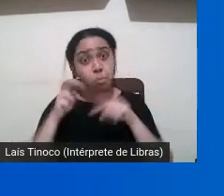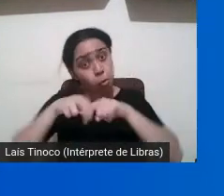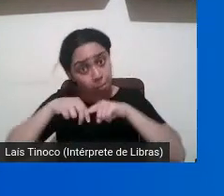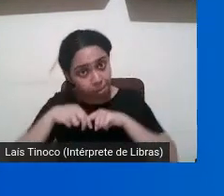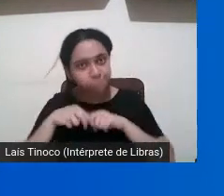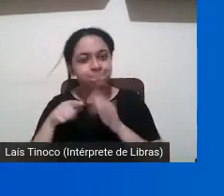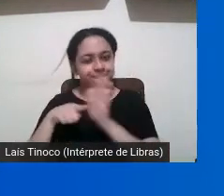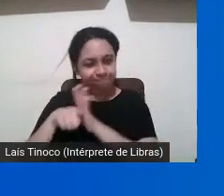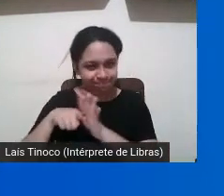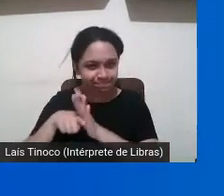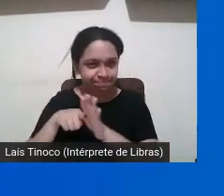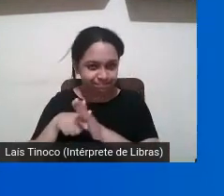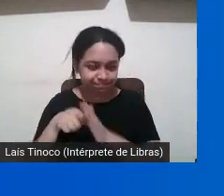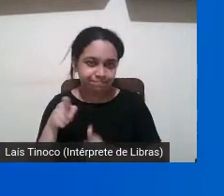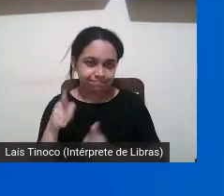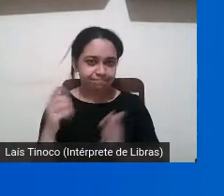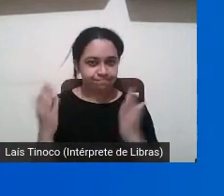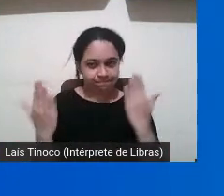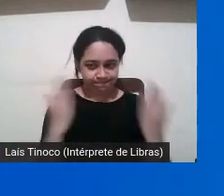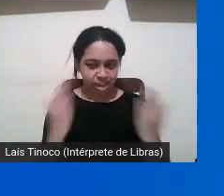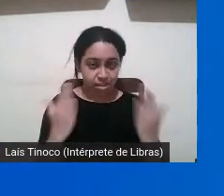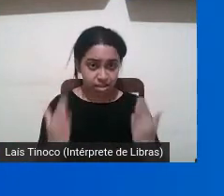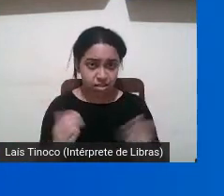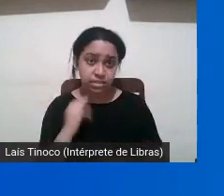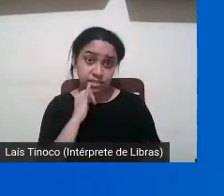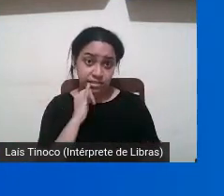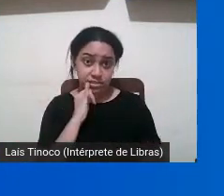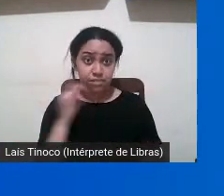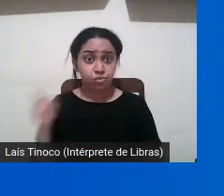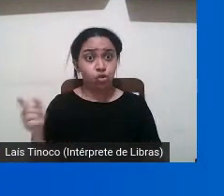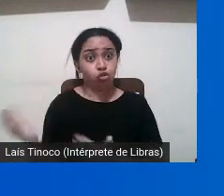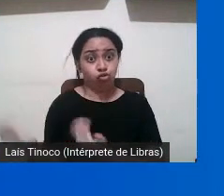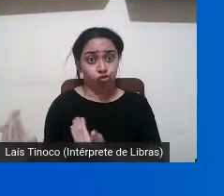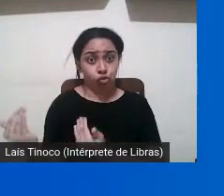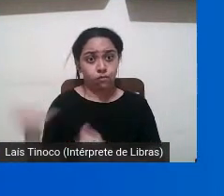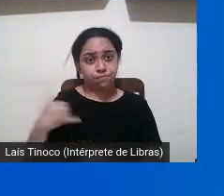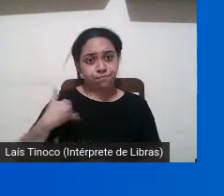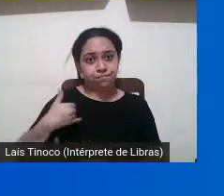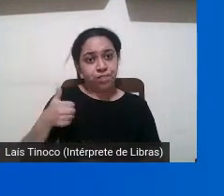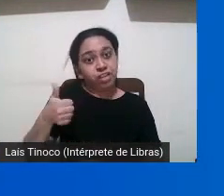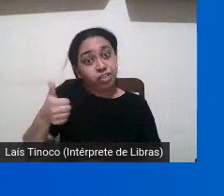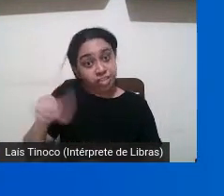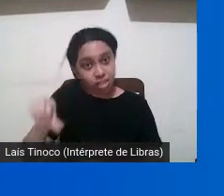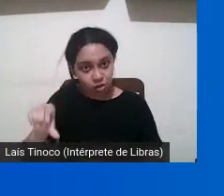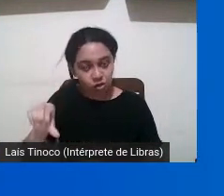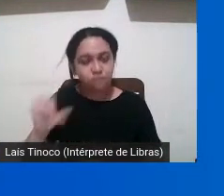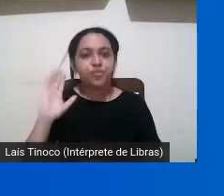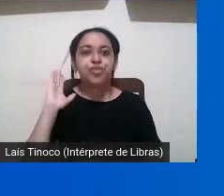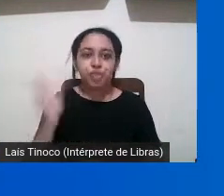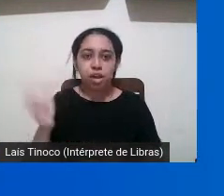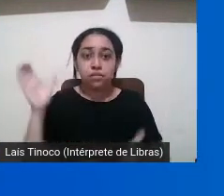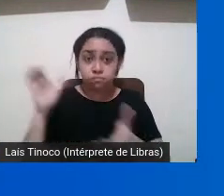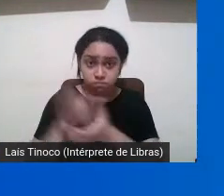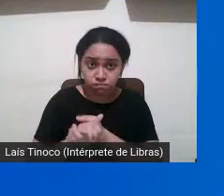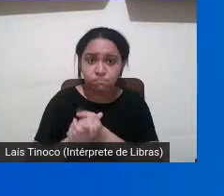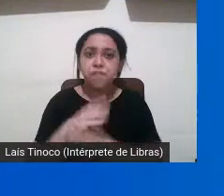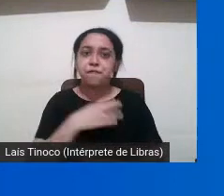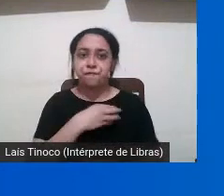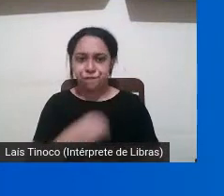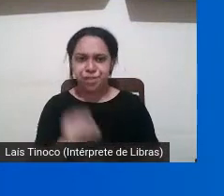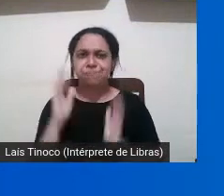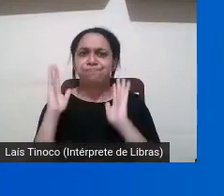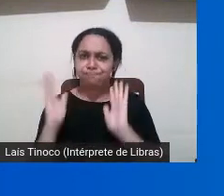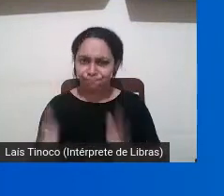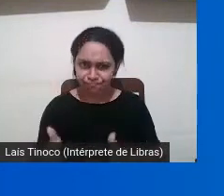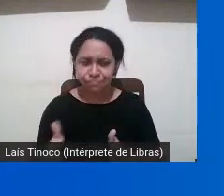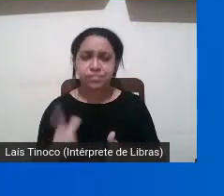faz até um exemplo que por exemplo um jovem de 19 anos que é casado que já tem filho que trabalha por exemplo